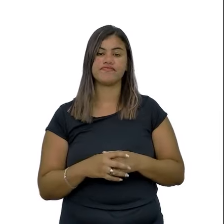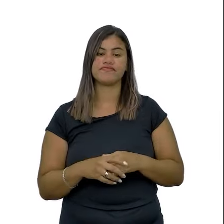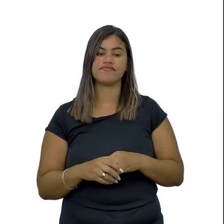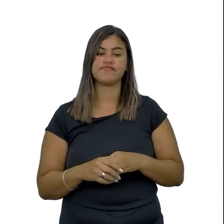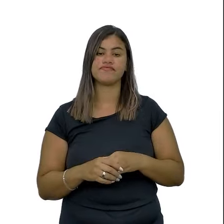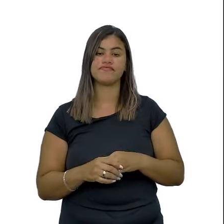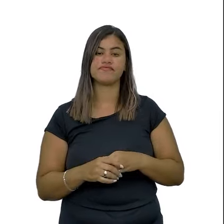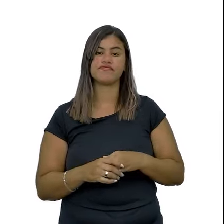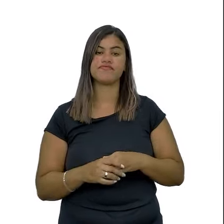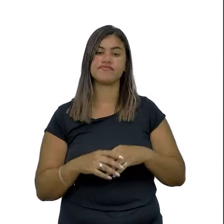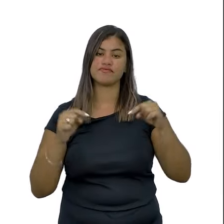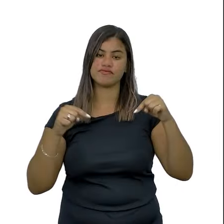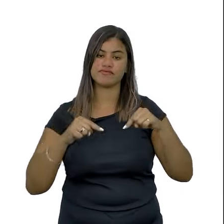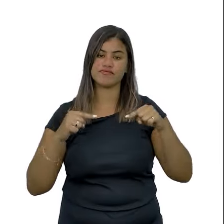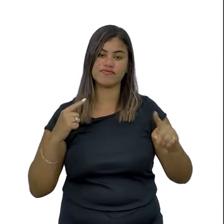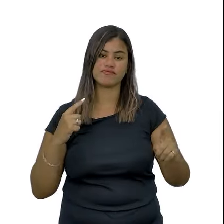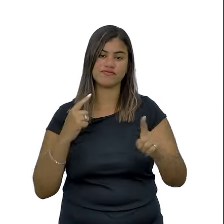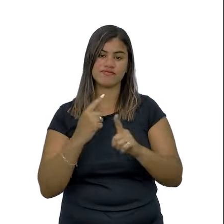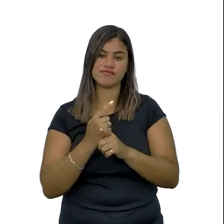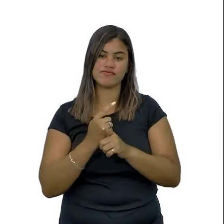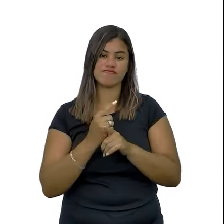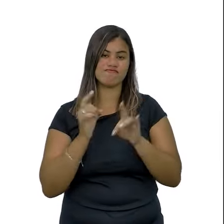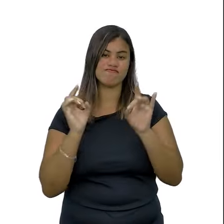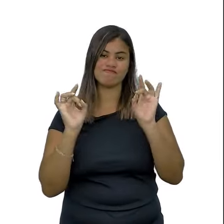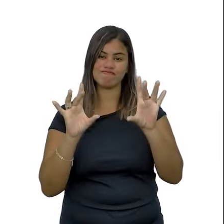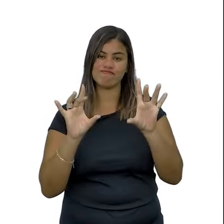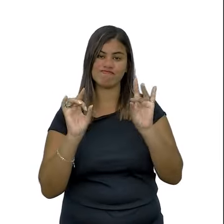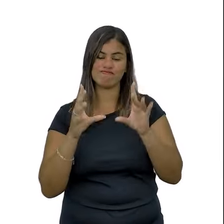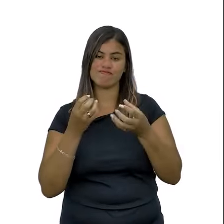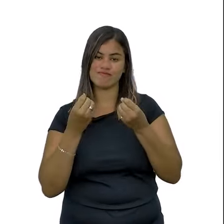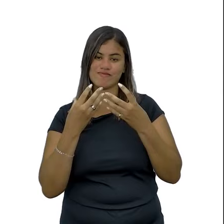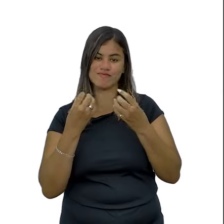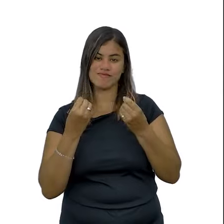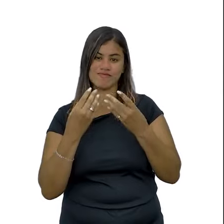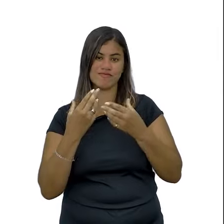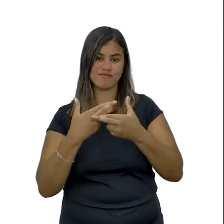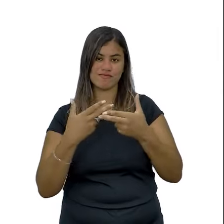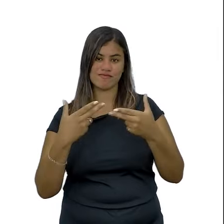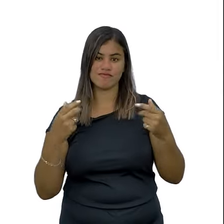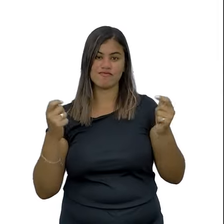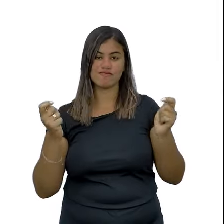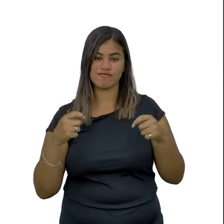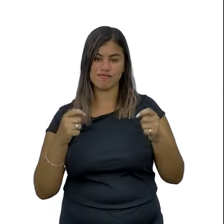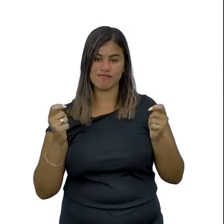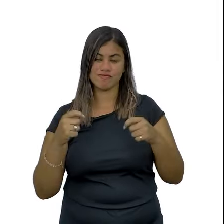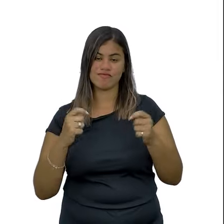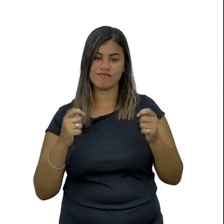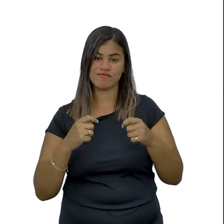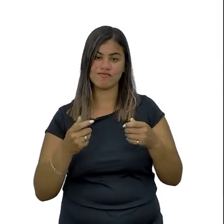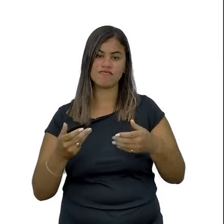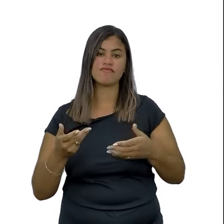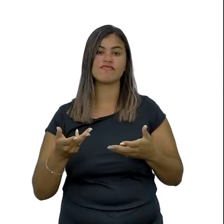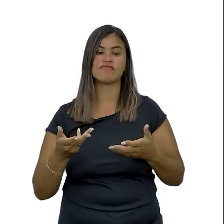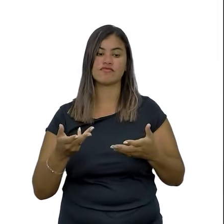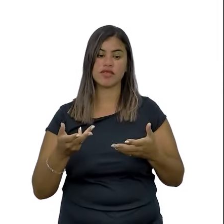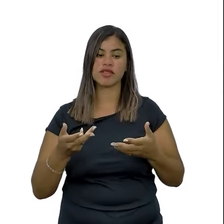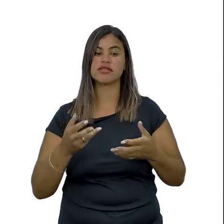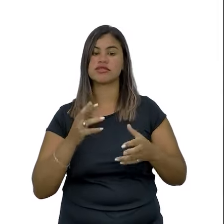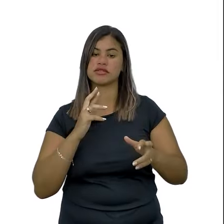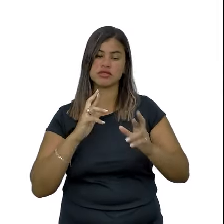o nosso encontro ele foi muito rico, com muitas possibilidades, com muitos